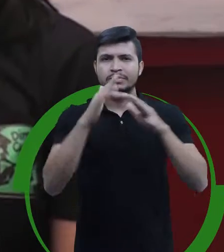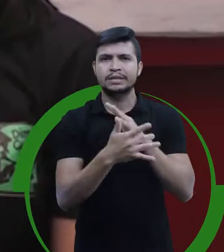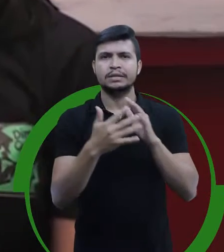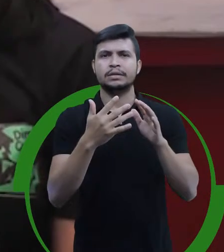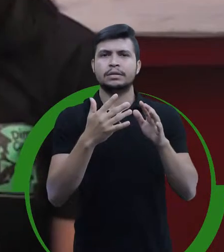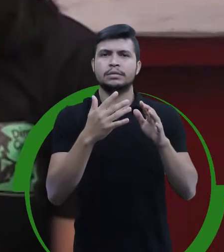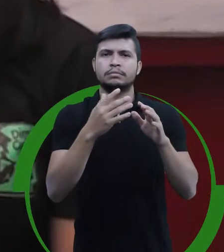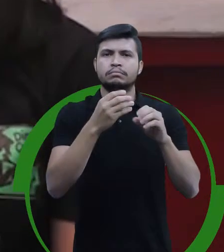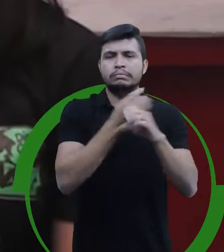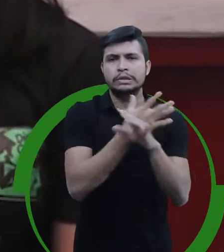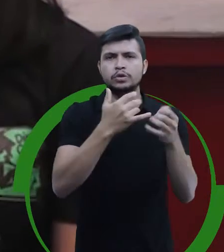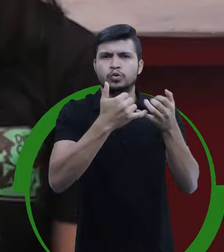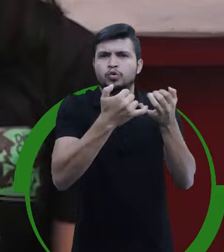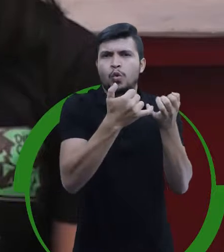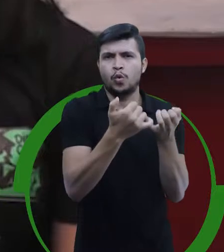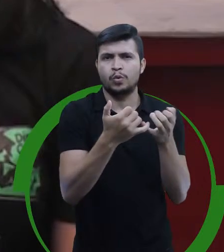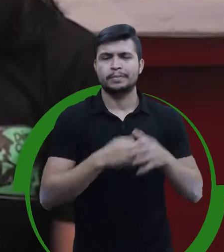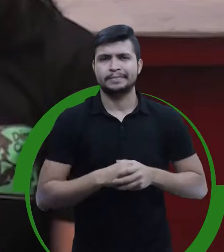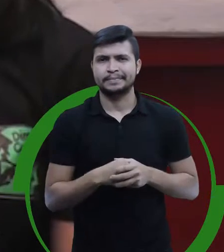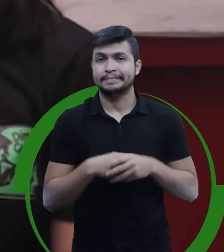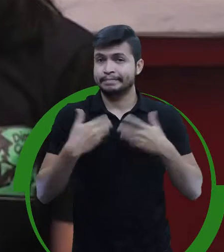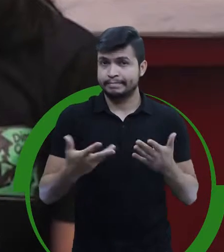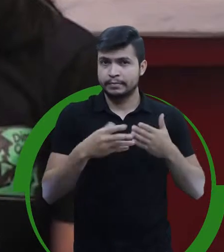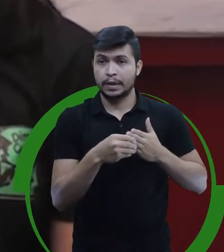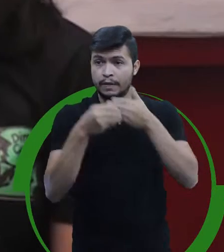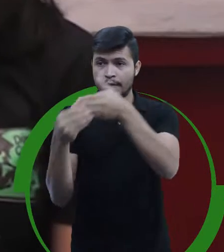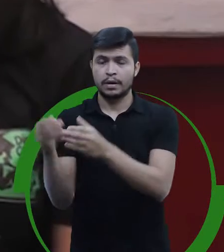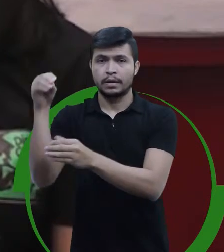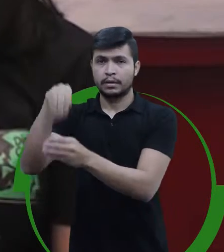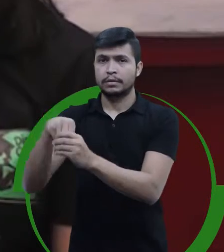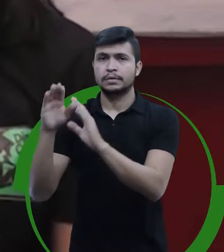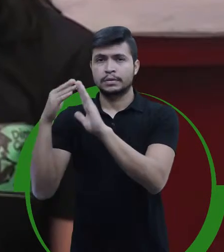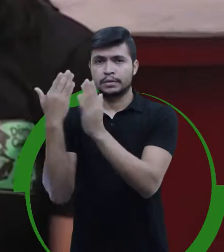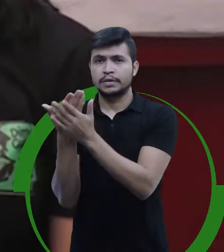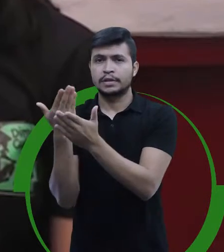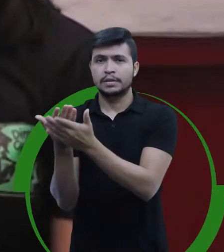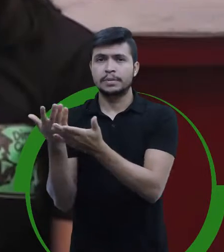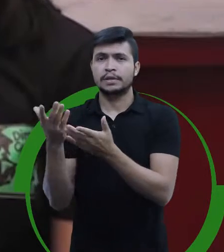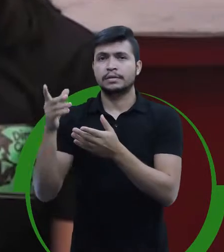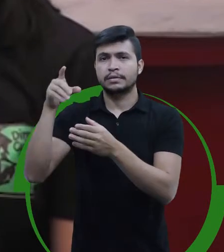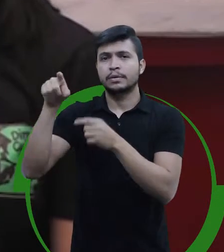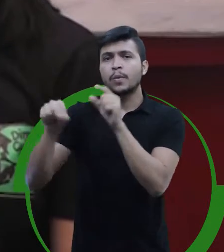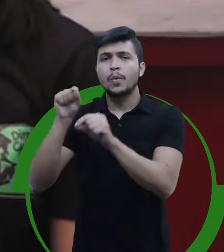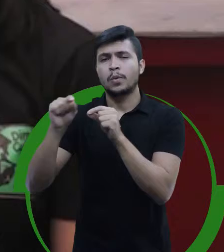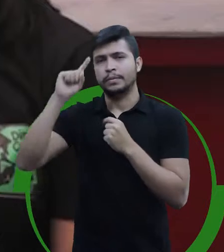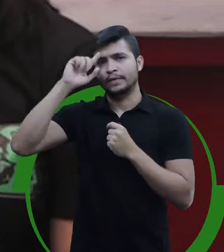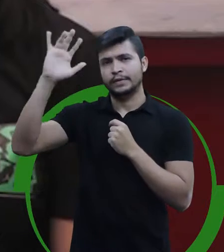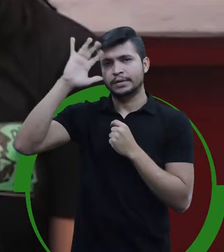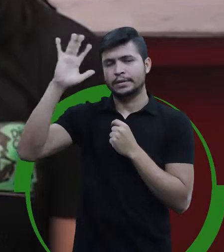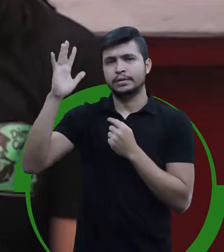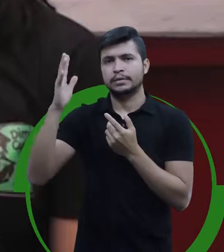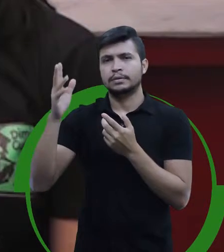escolas era levar esse programa de prevenção, que é um programa de reflexão, de como a criança ou